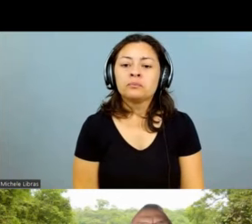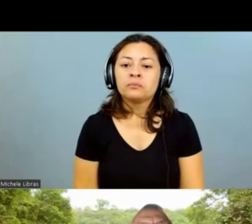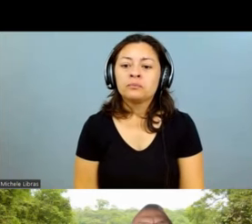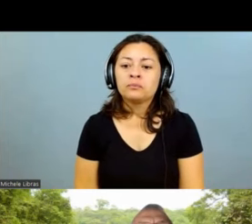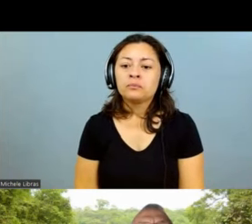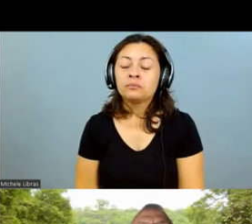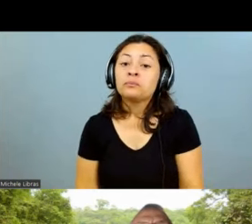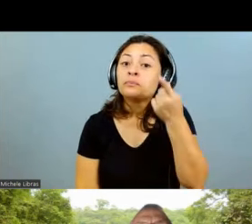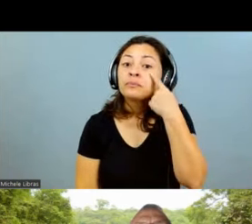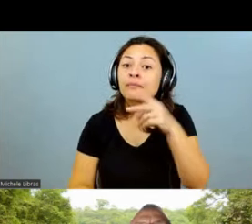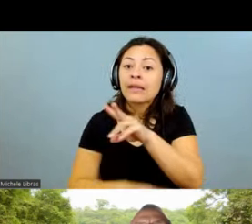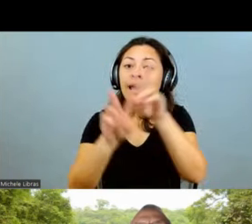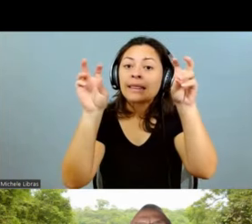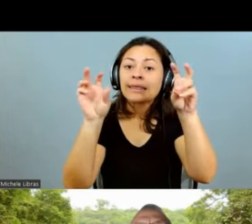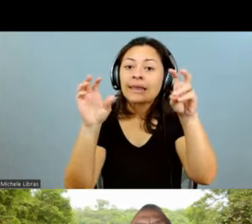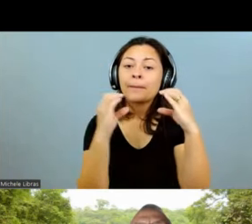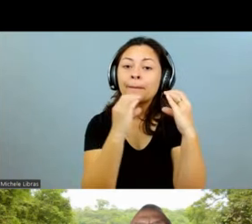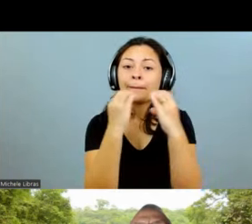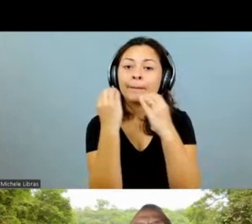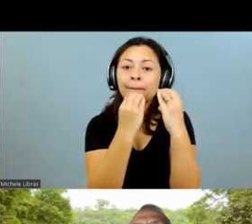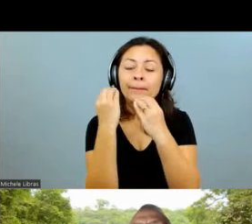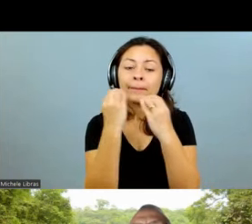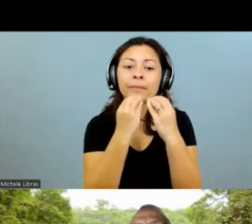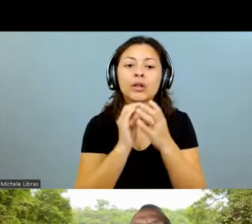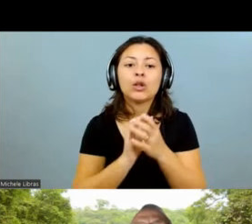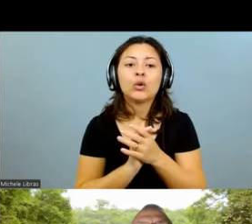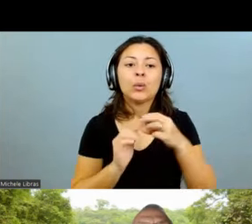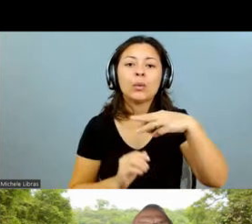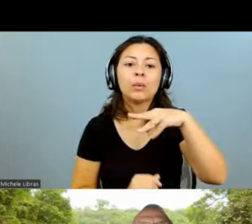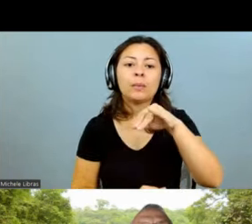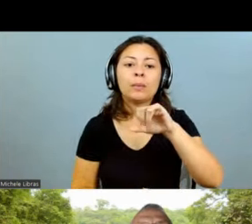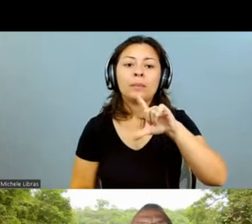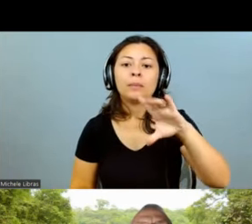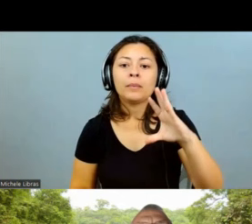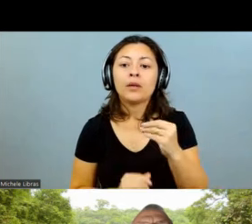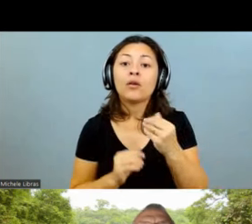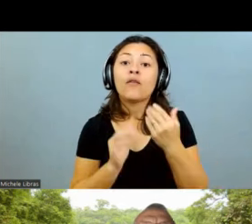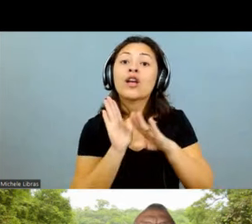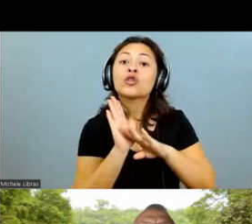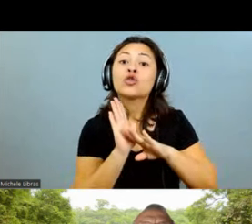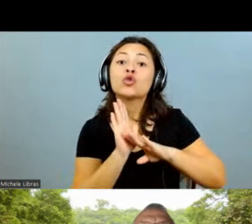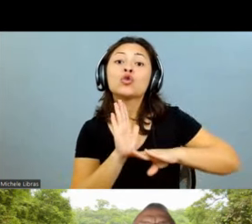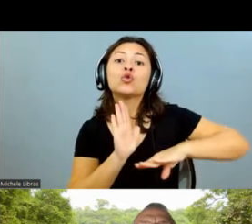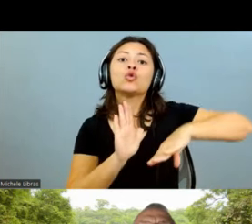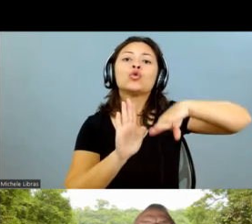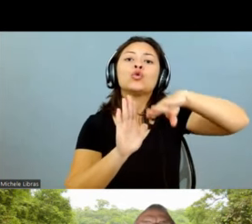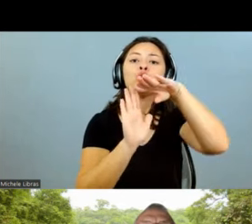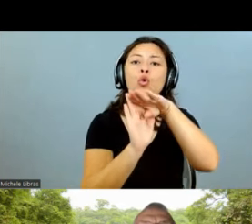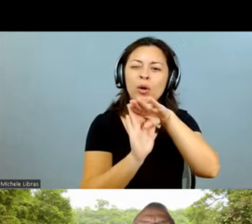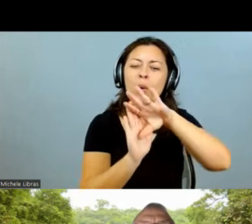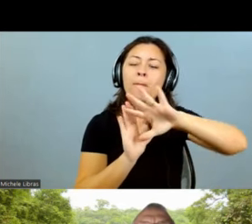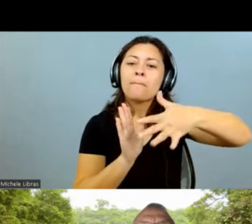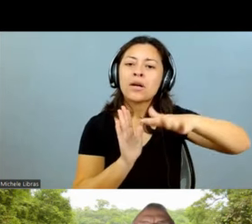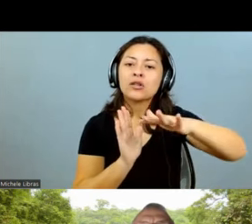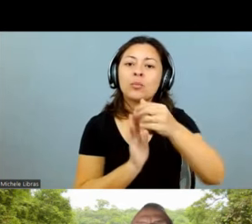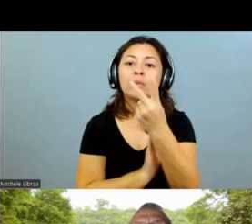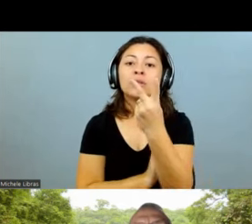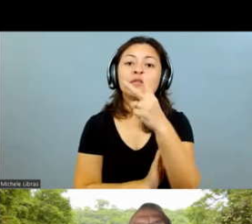milho o balanço Global deverá apresentar um volume de produção superior ao consumo em aproximadamente